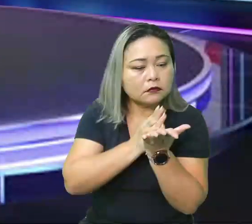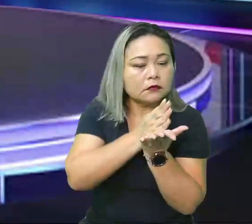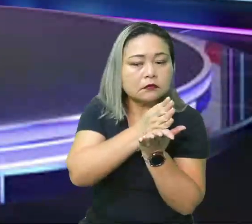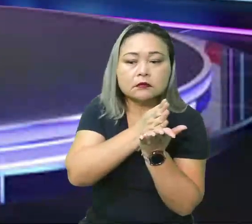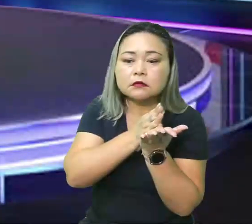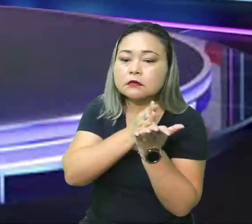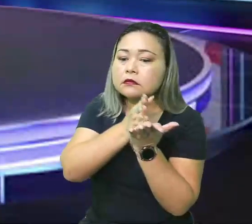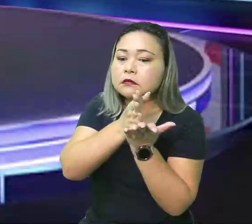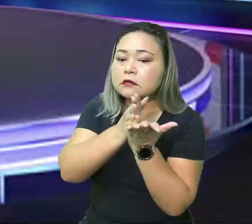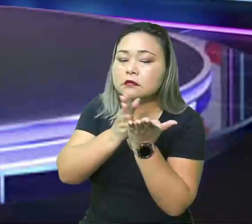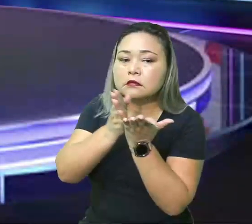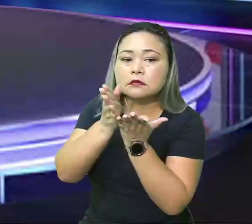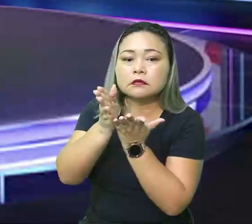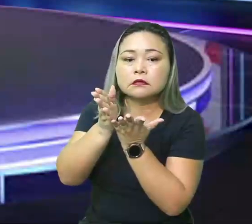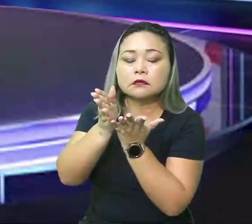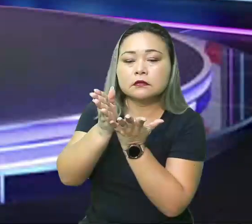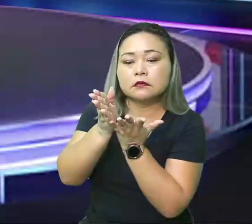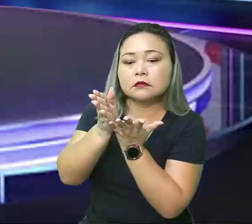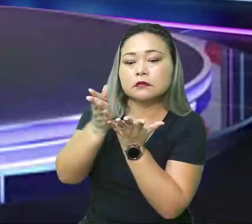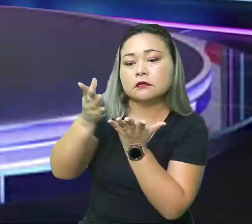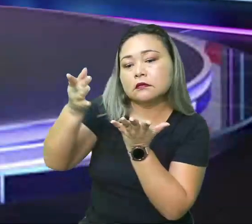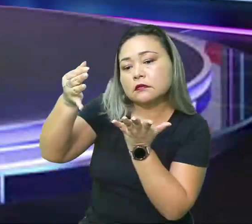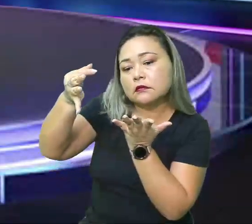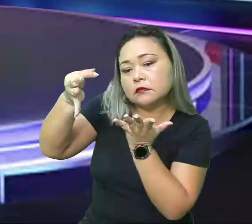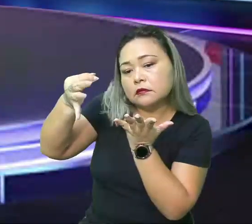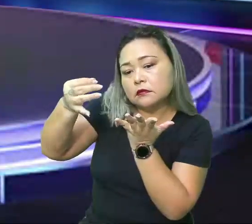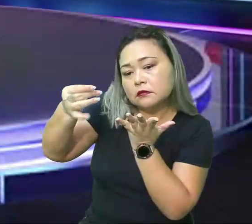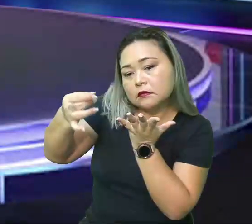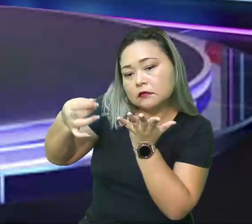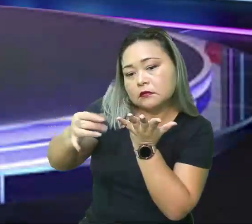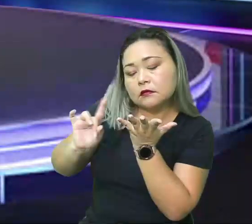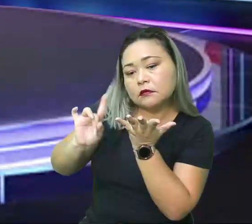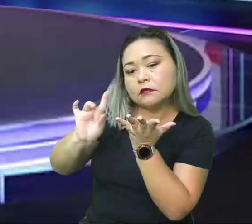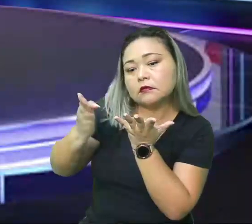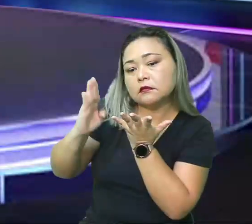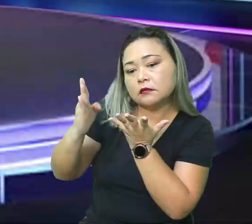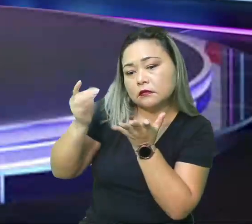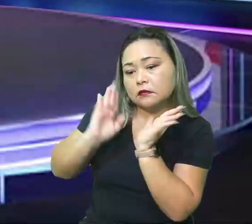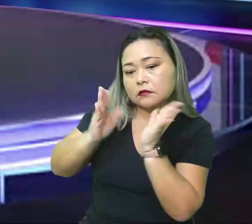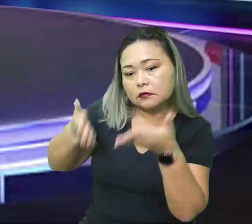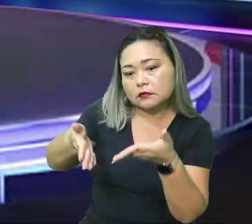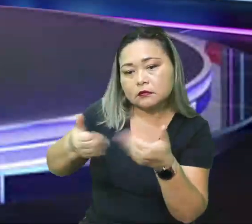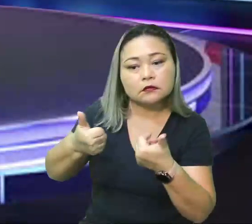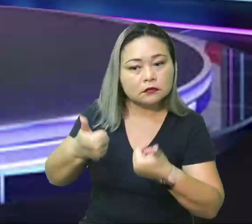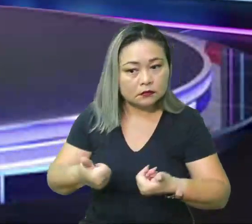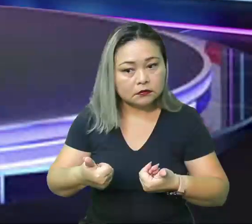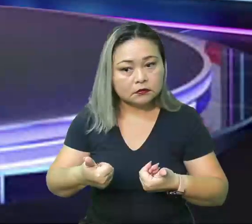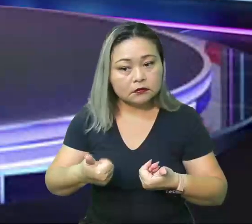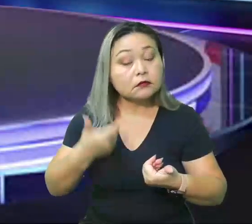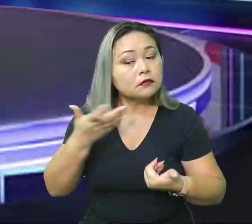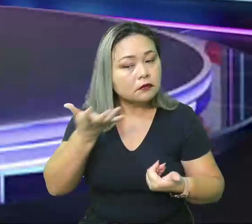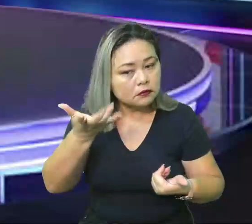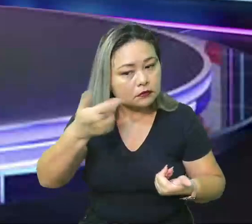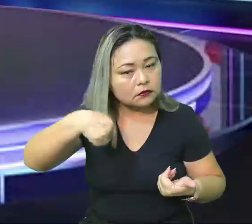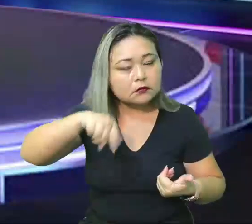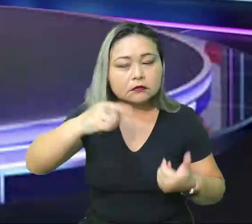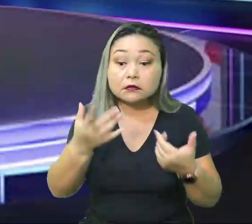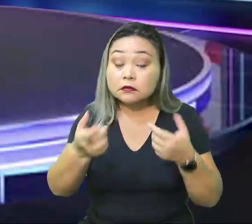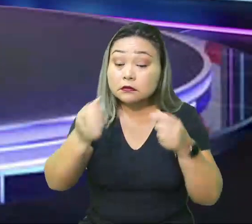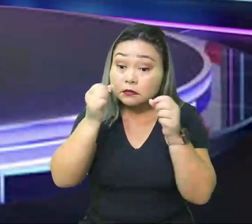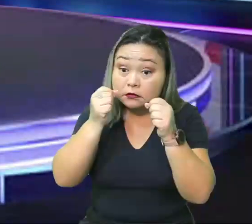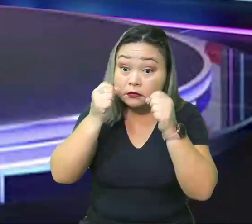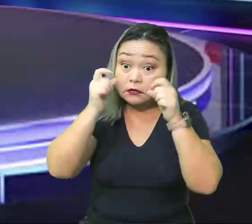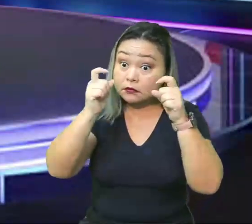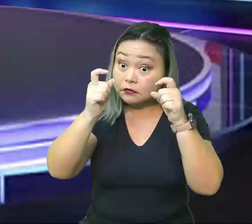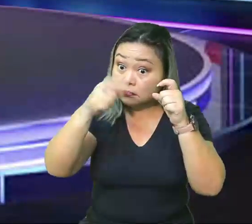ramificações, esses detalhamentos do que trata a biologia, tá bom? Então, eu espero que você tenha prestado